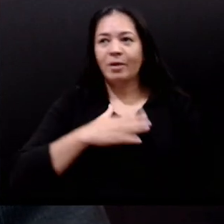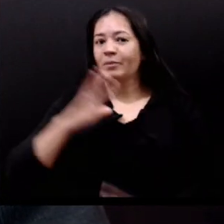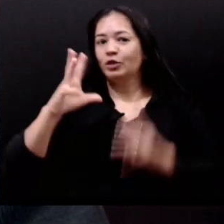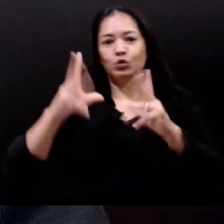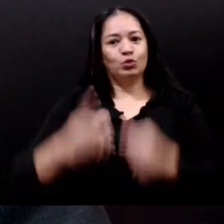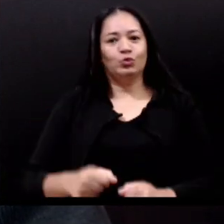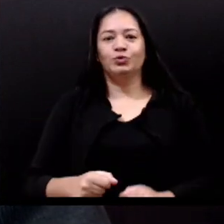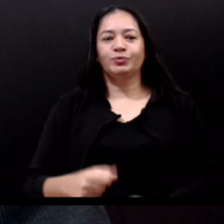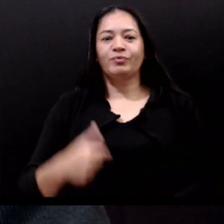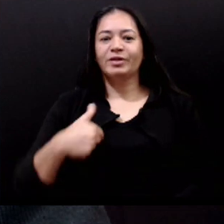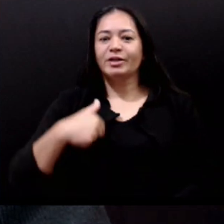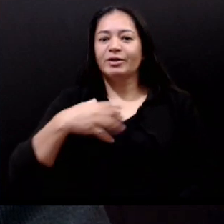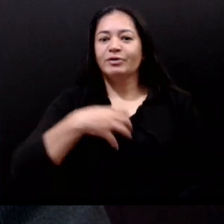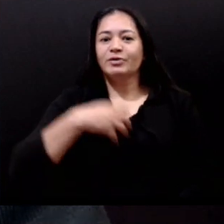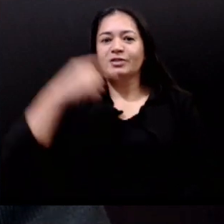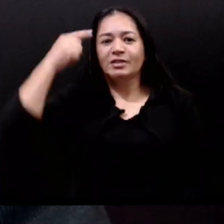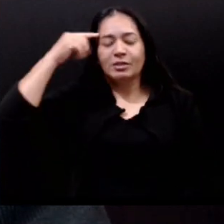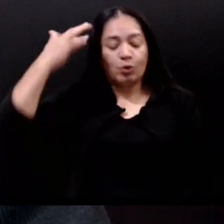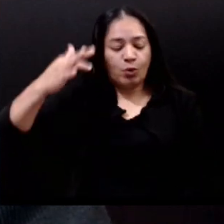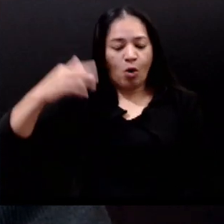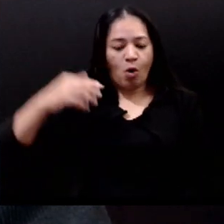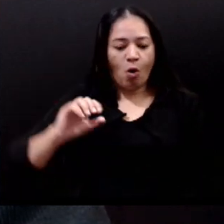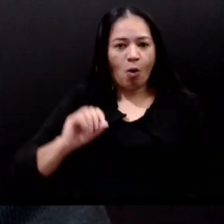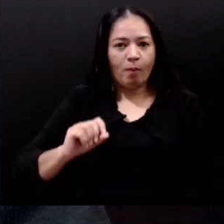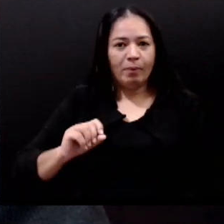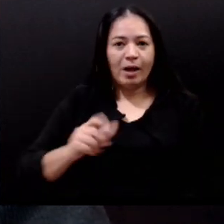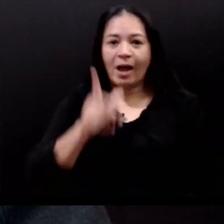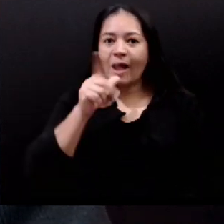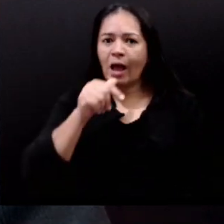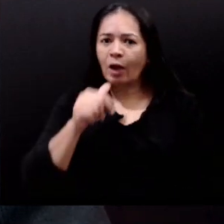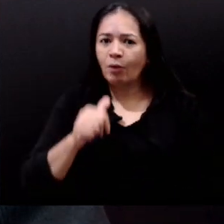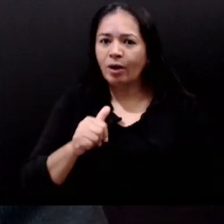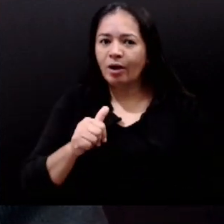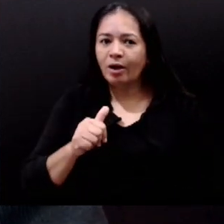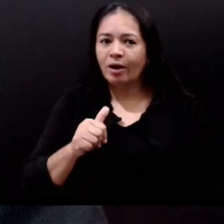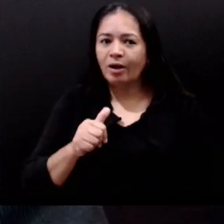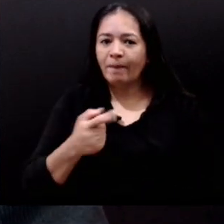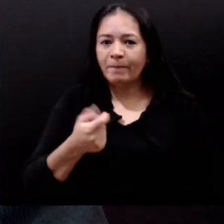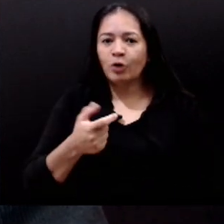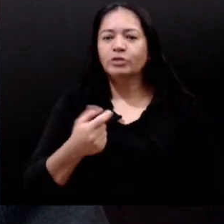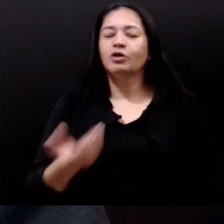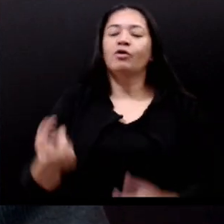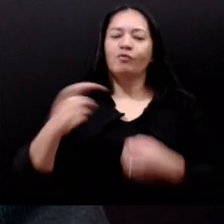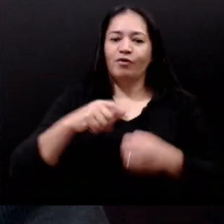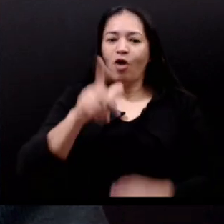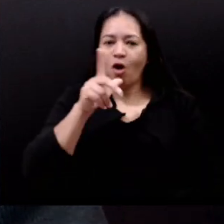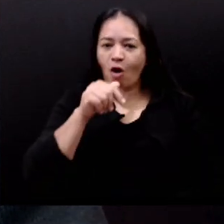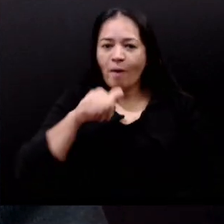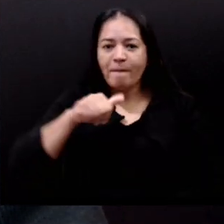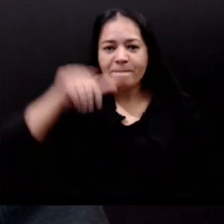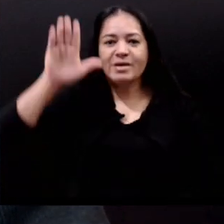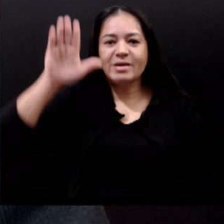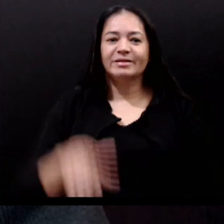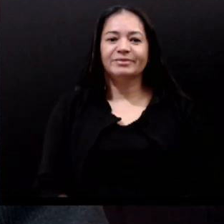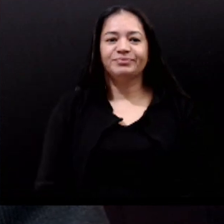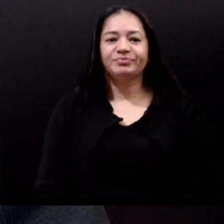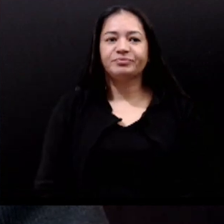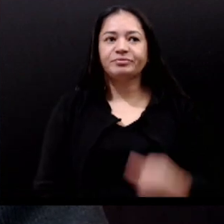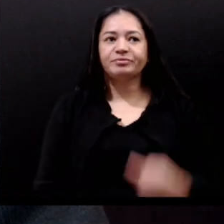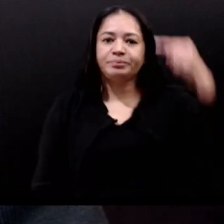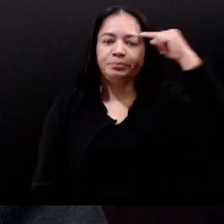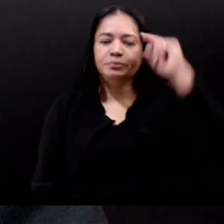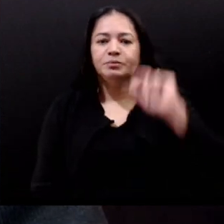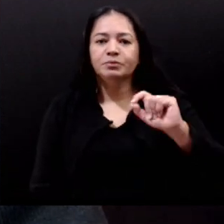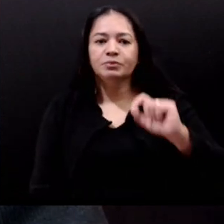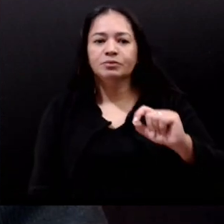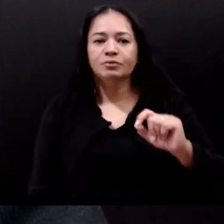dor de cabeça, eu falo: "Opa, tomei água hoje? Tomei pouco, então eu vou tomar mais água". Então, o que eu penso sobre isso? Tudo